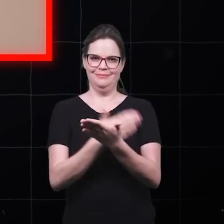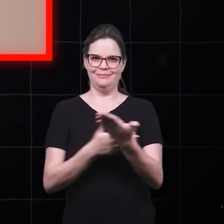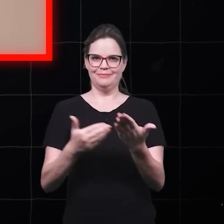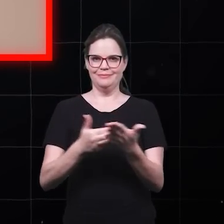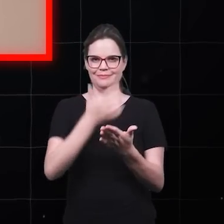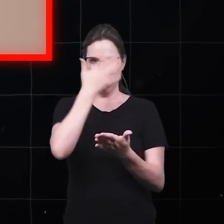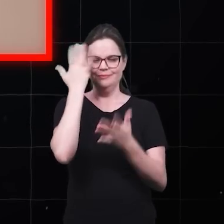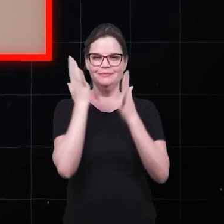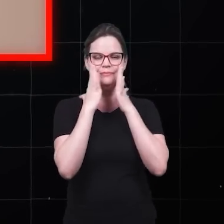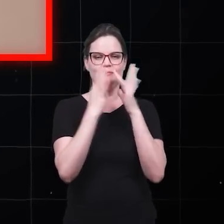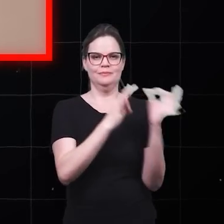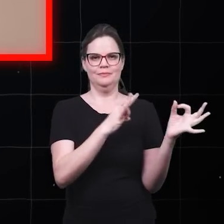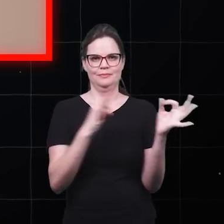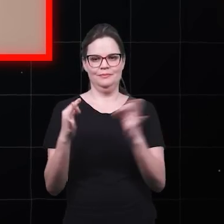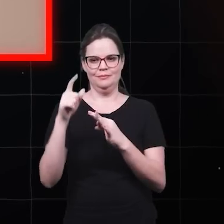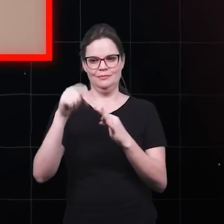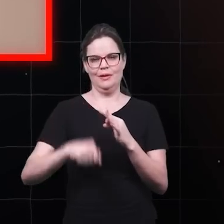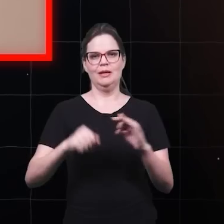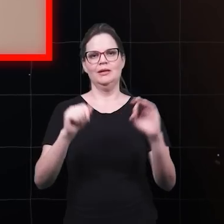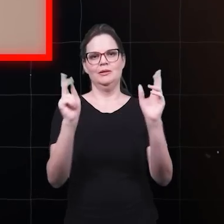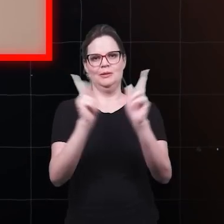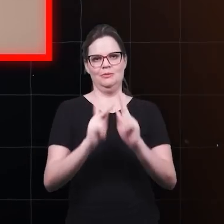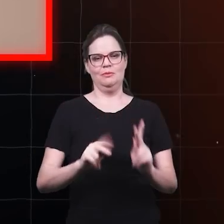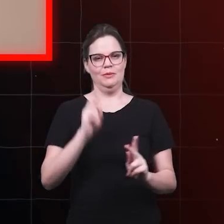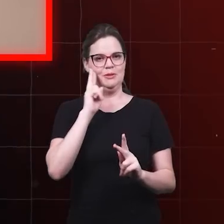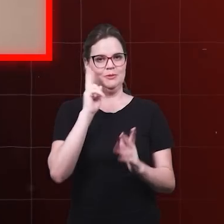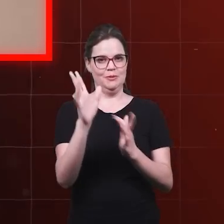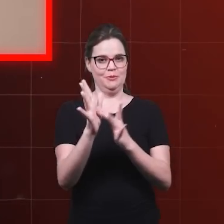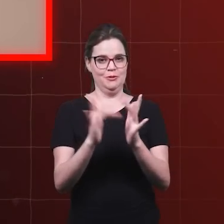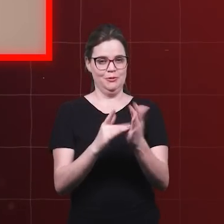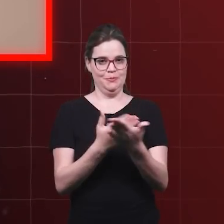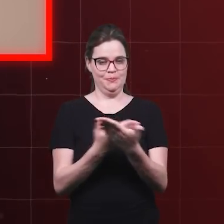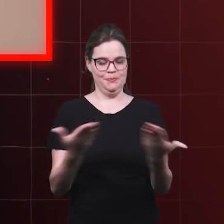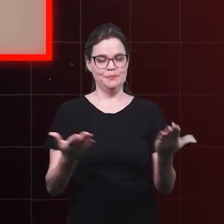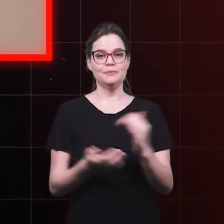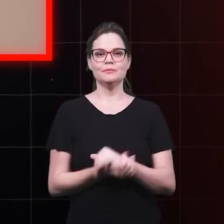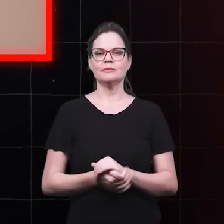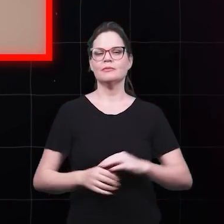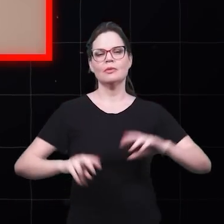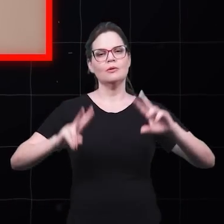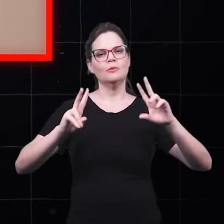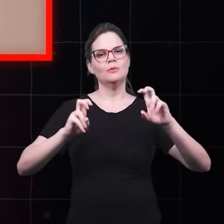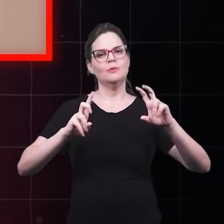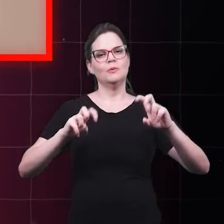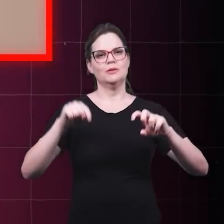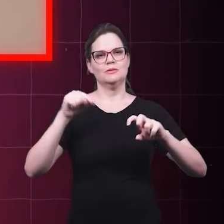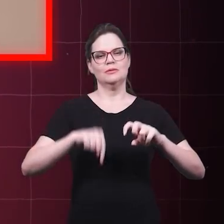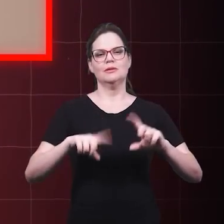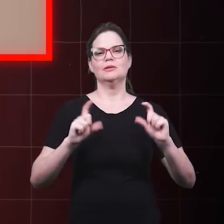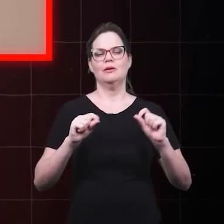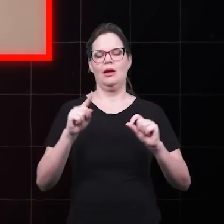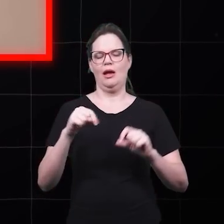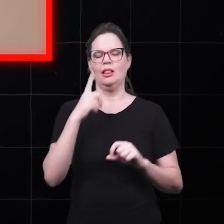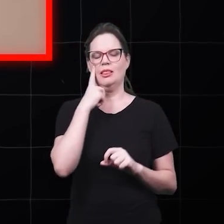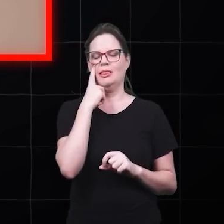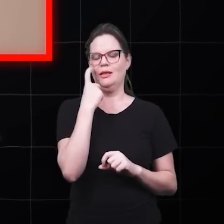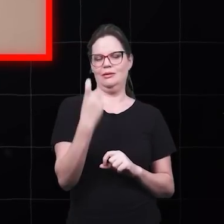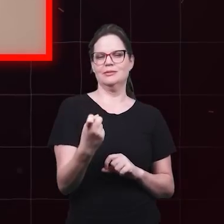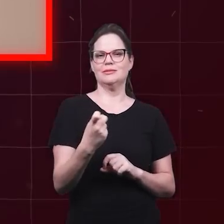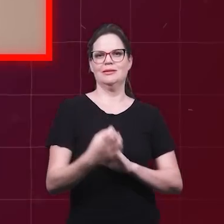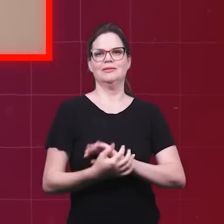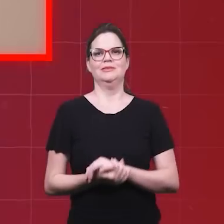que estão nos acompanhando nesse programa com a paz do Senhor Jesus. Esse assunto que nós estamos tratando é um assunto muito